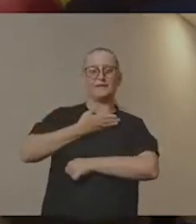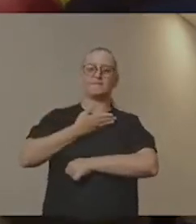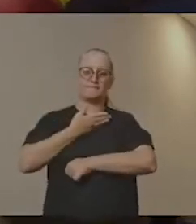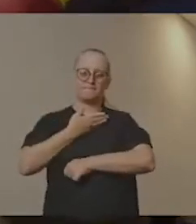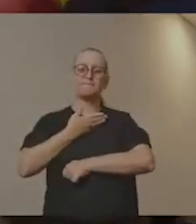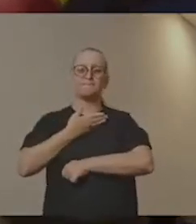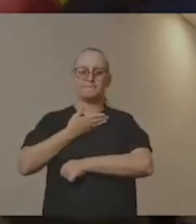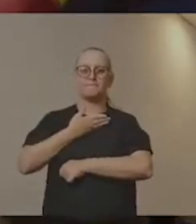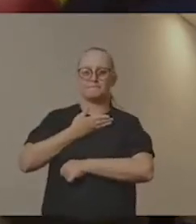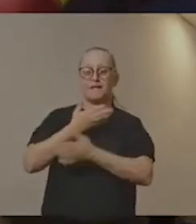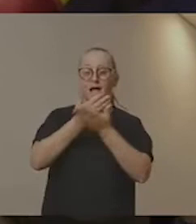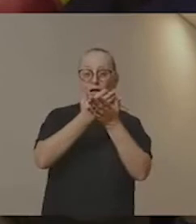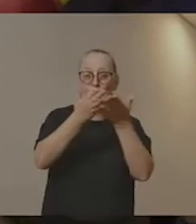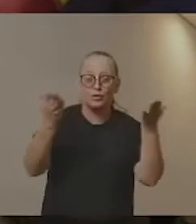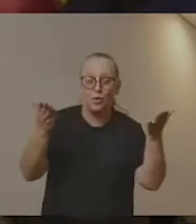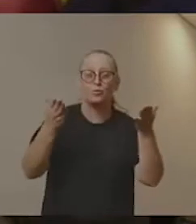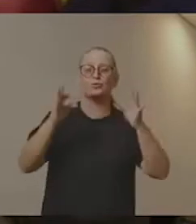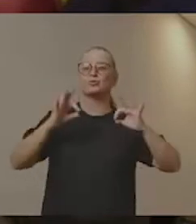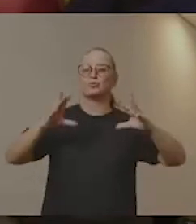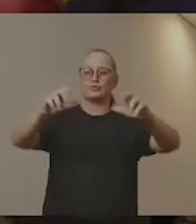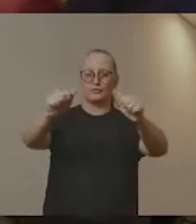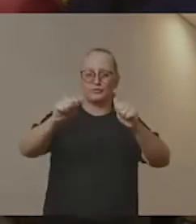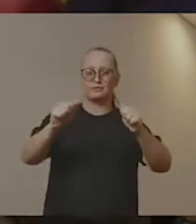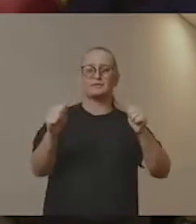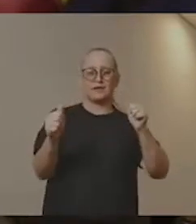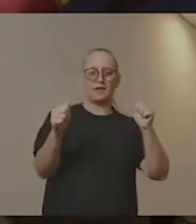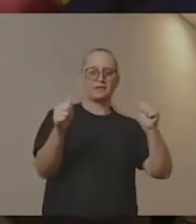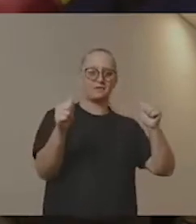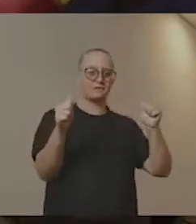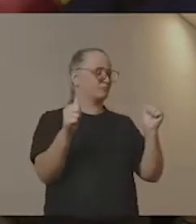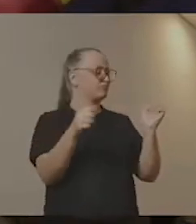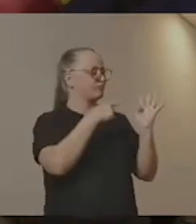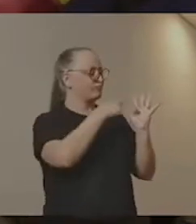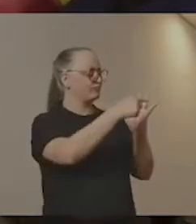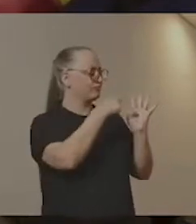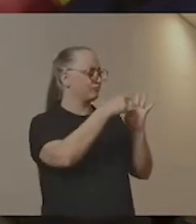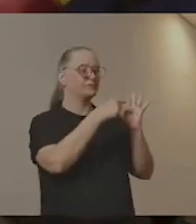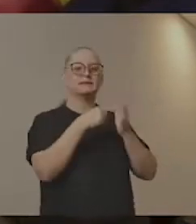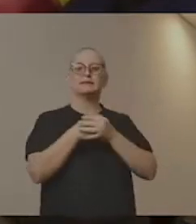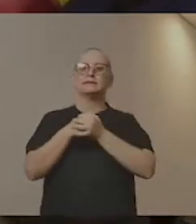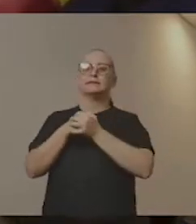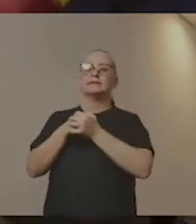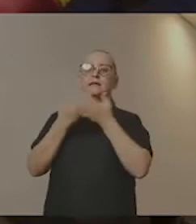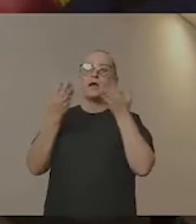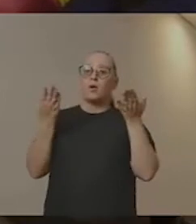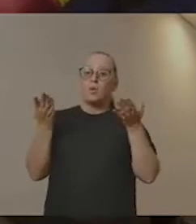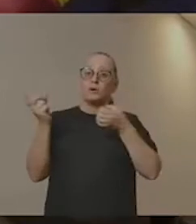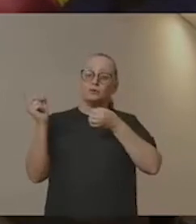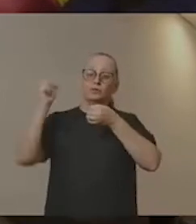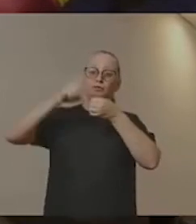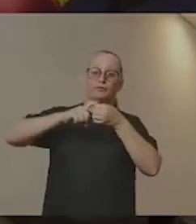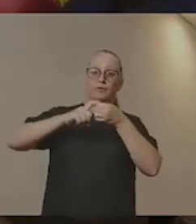eu acho que tem a ver com o que ela está trazendo também. Quando a gente volta para a escola, né, e tem essa possibilidade